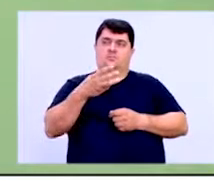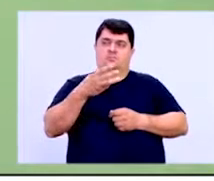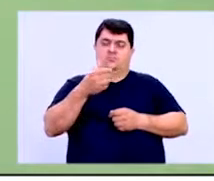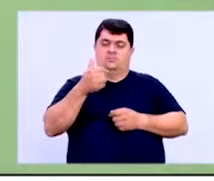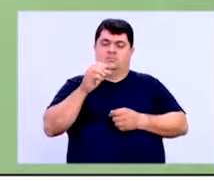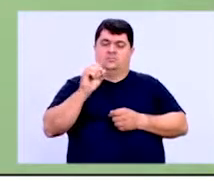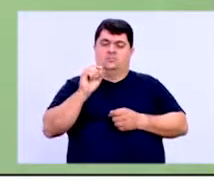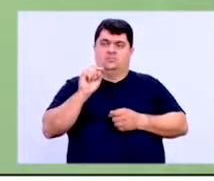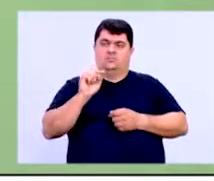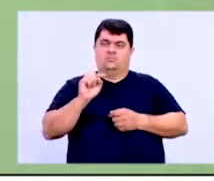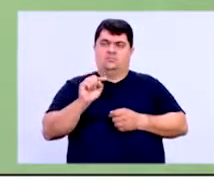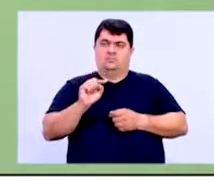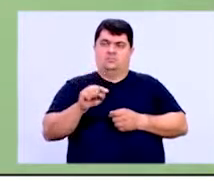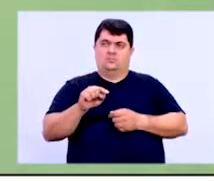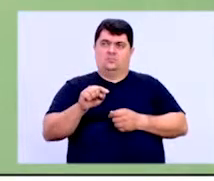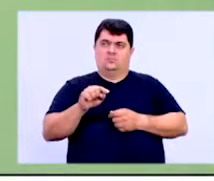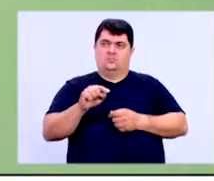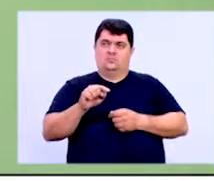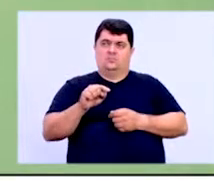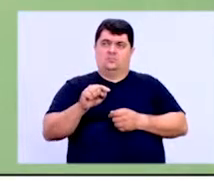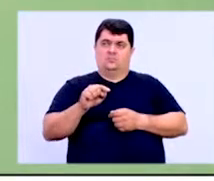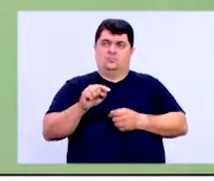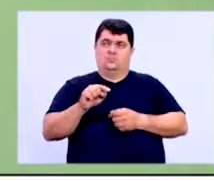310 mil